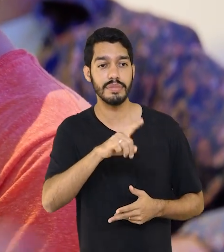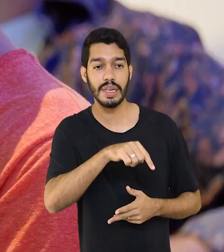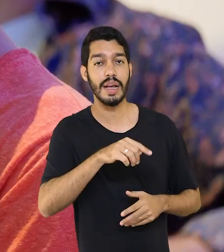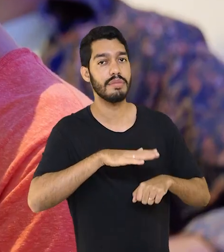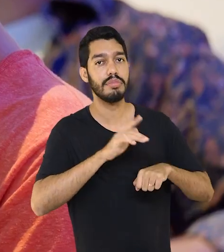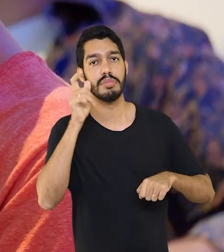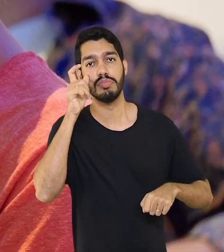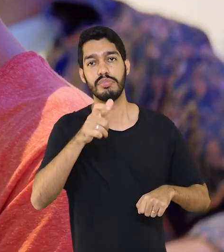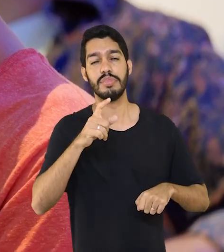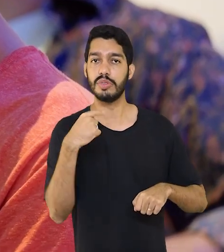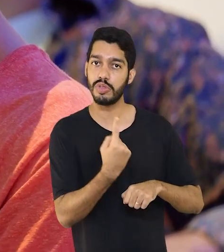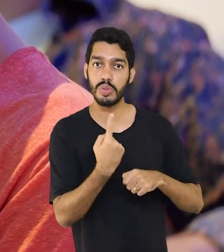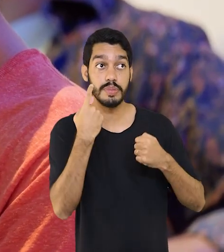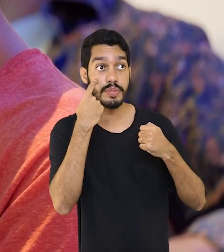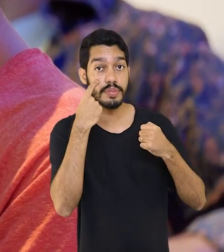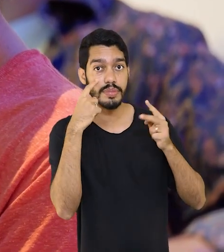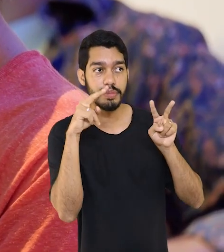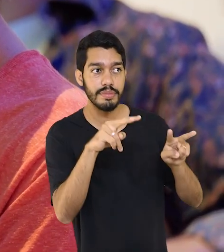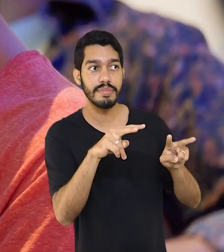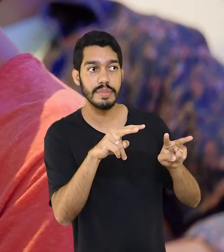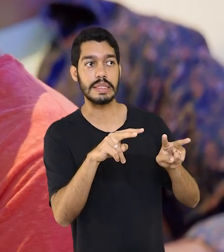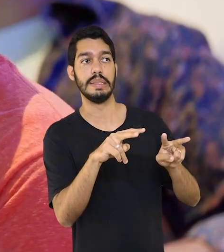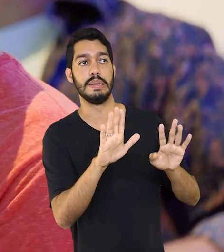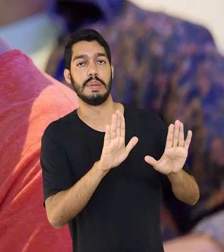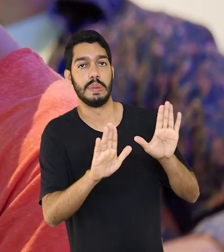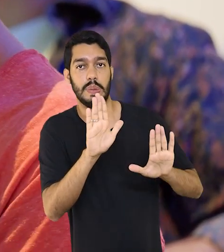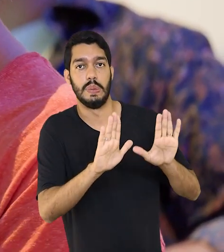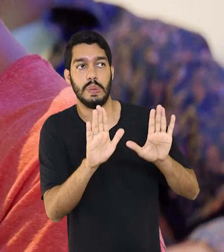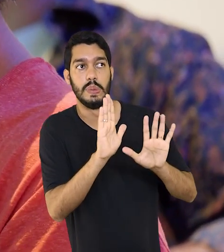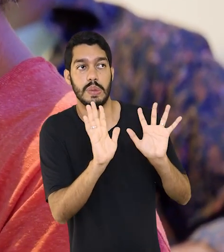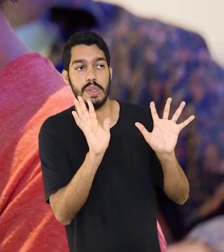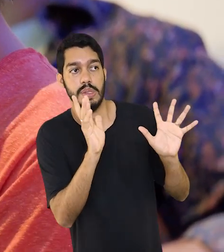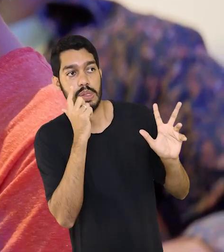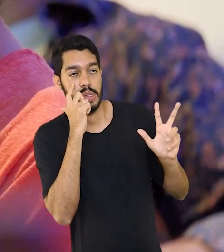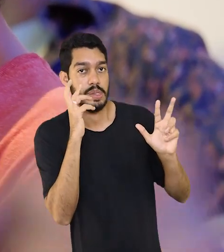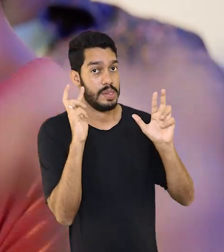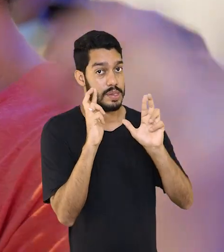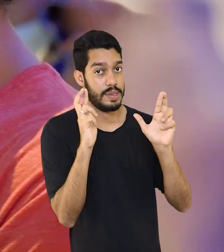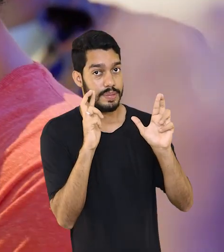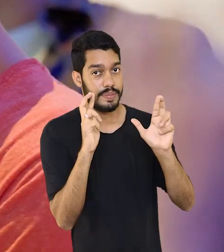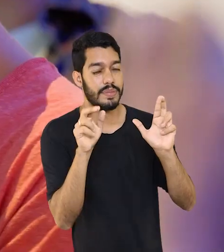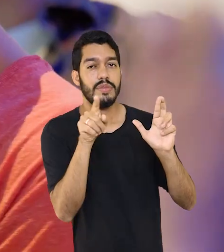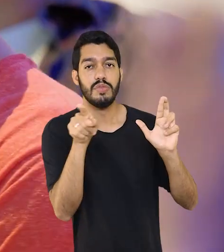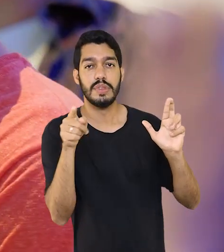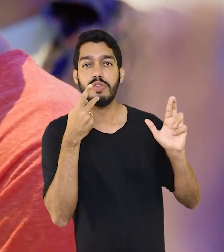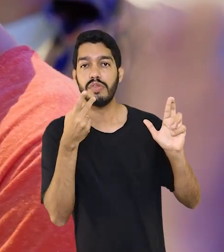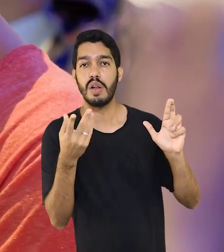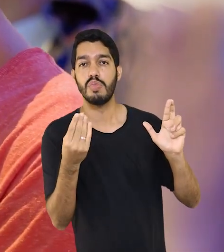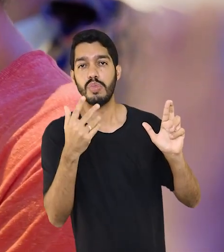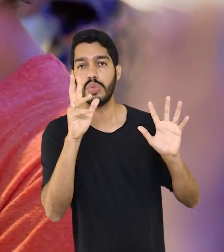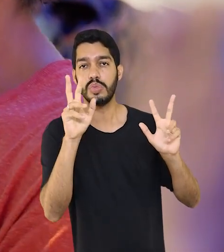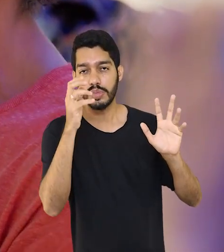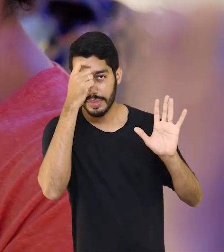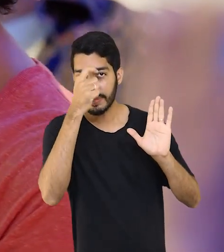importantes para a gente ter um olhar mais agudo, mais minucioso, digamos assim. E a gente falou muito aqui, vocês falaram muito